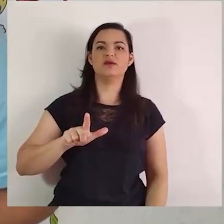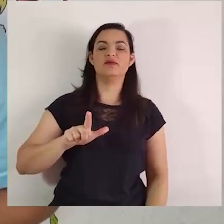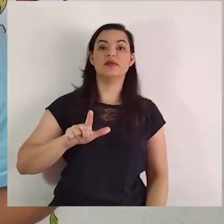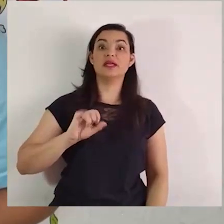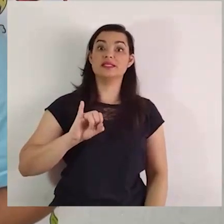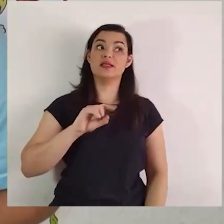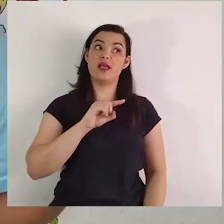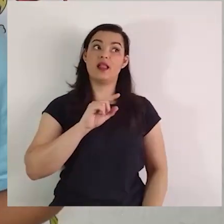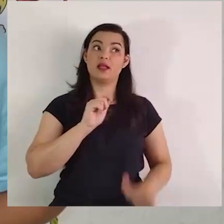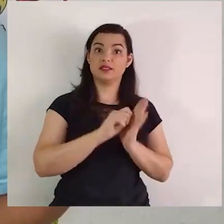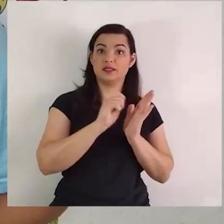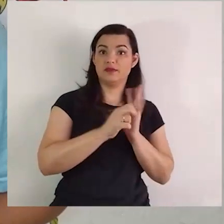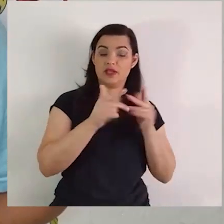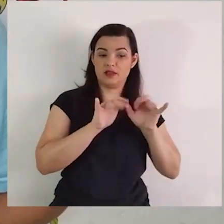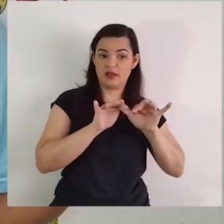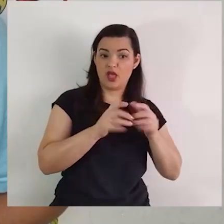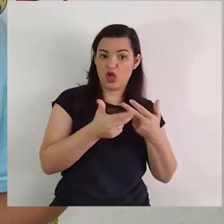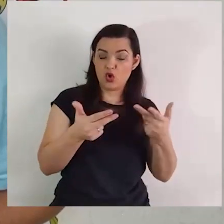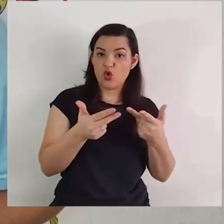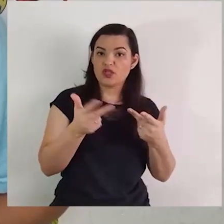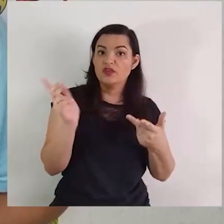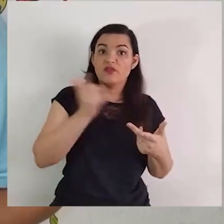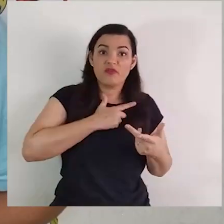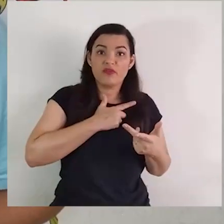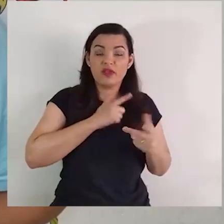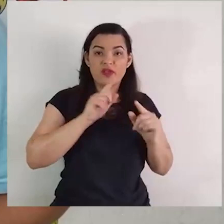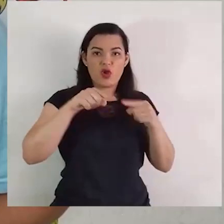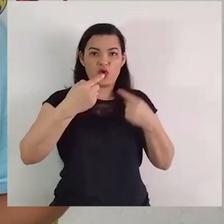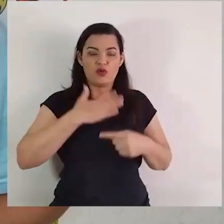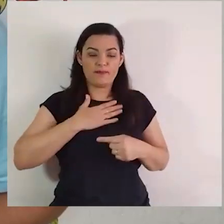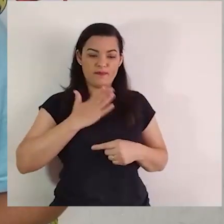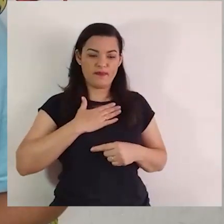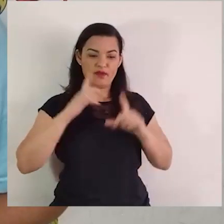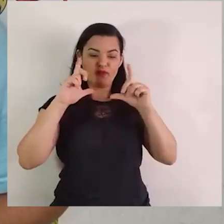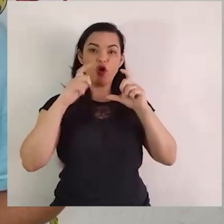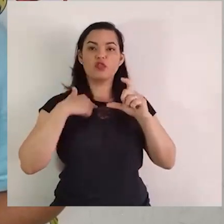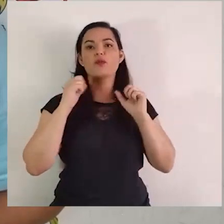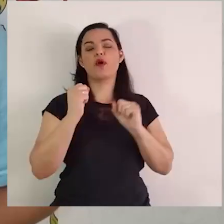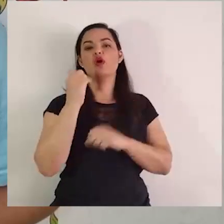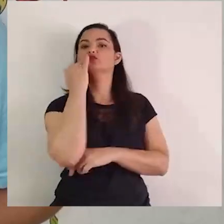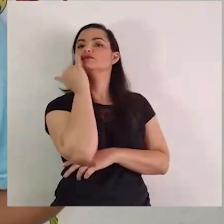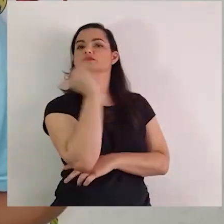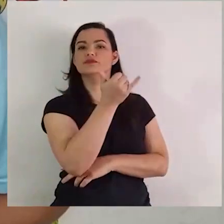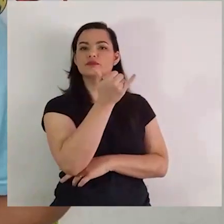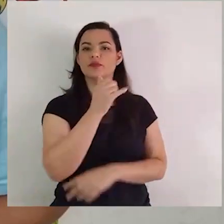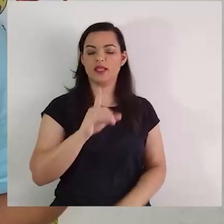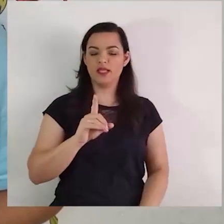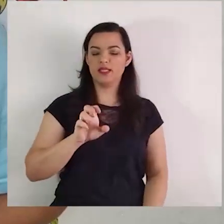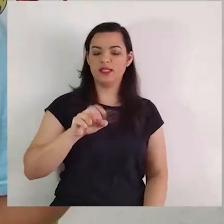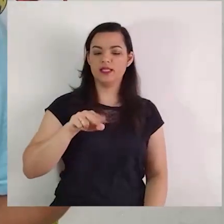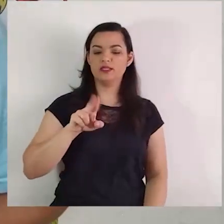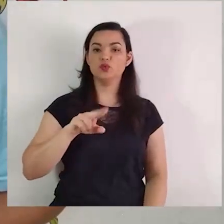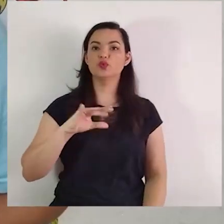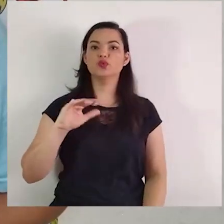do que ela escrever na minha foto, eu posso denunciá-la. Eu tenho toda essa rede